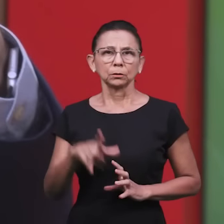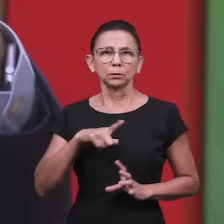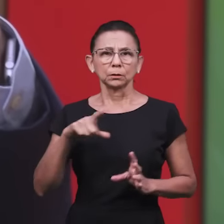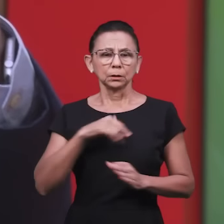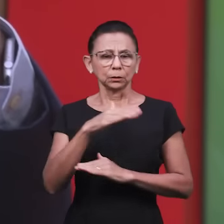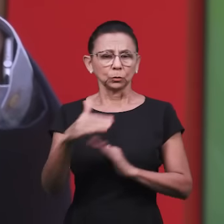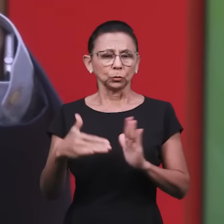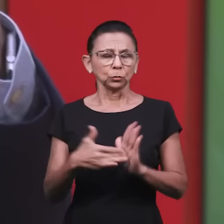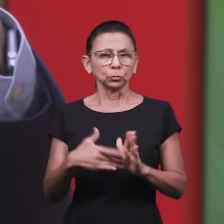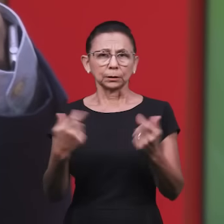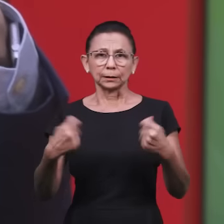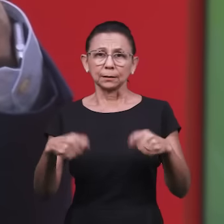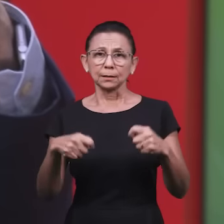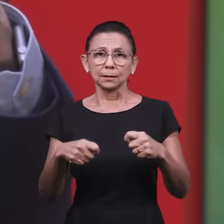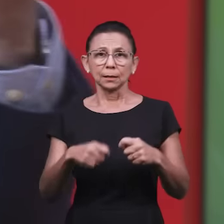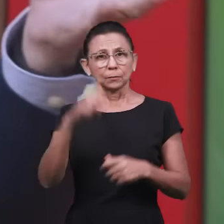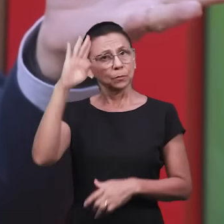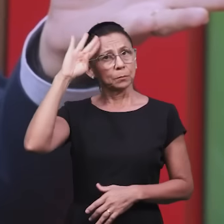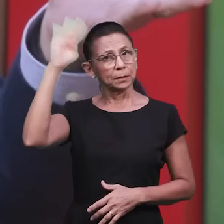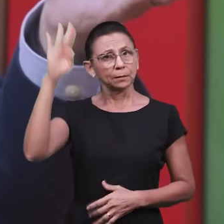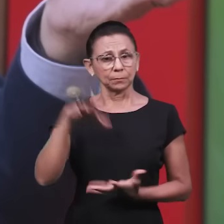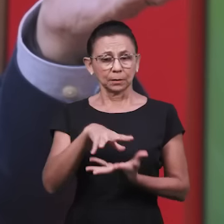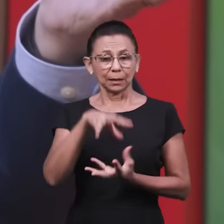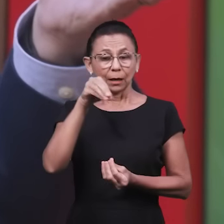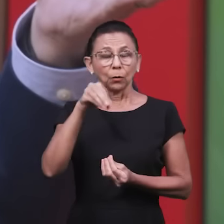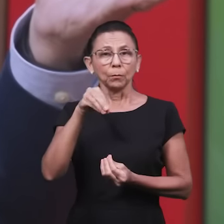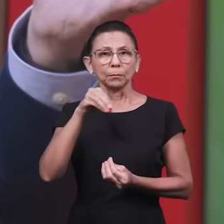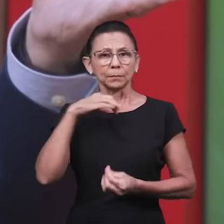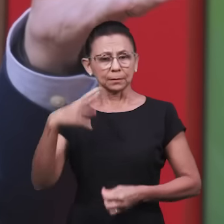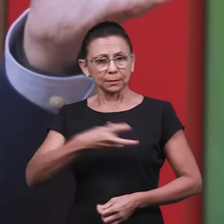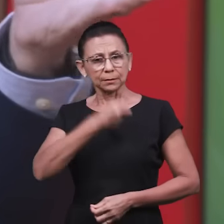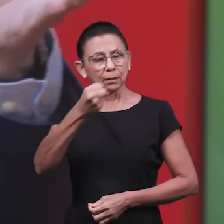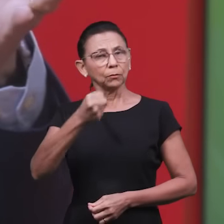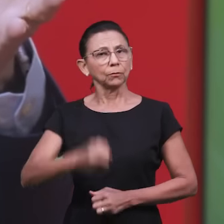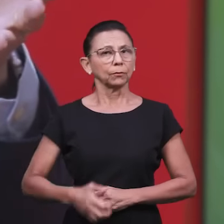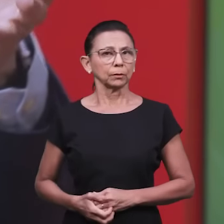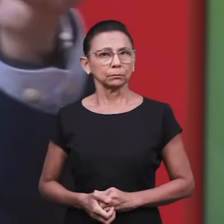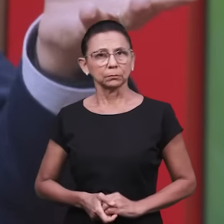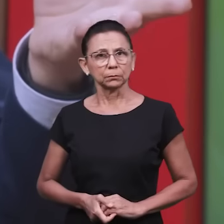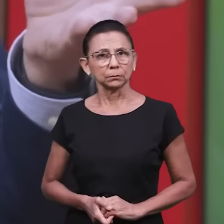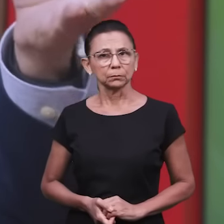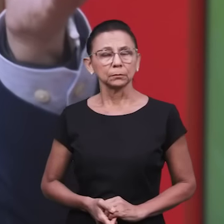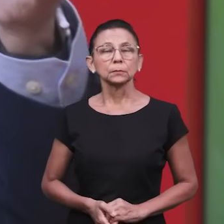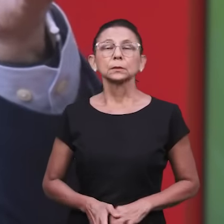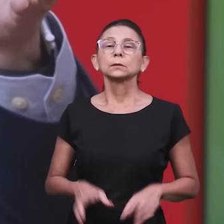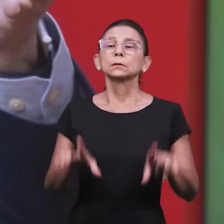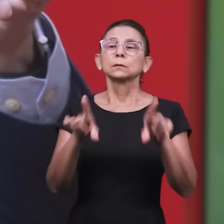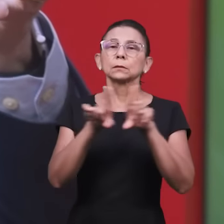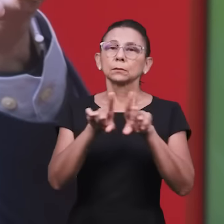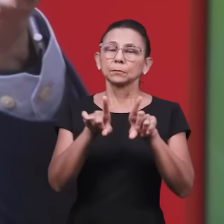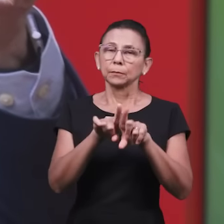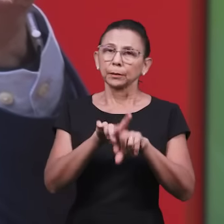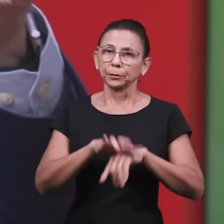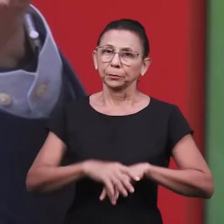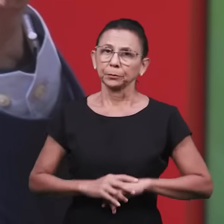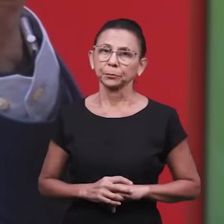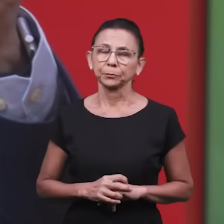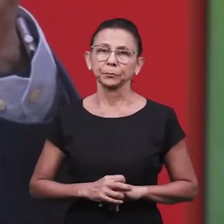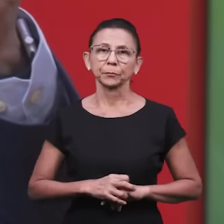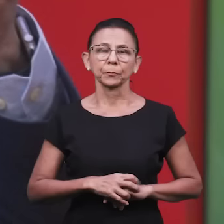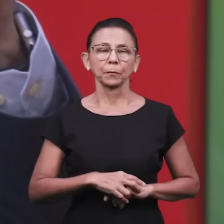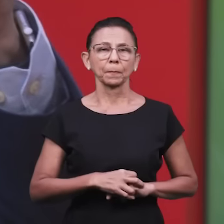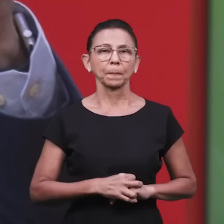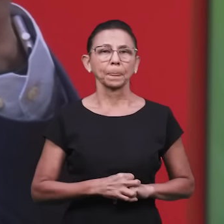que é a alma. Salvação da É alma. a salvação da alma. E tem mais. Quando não